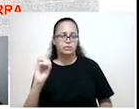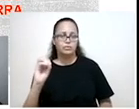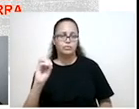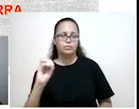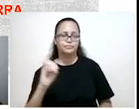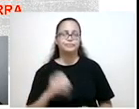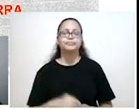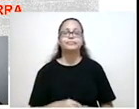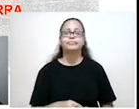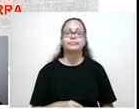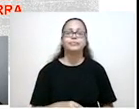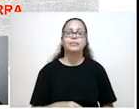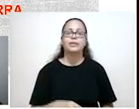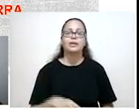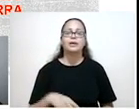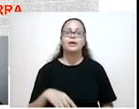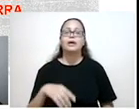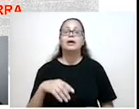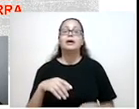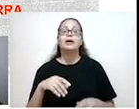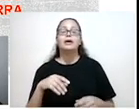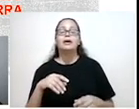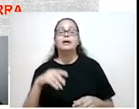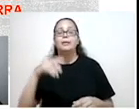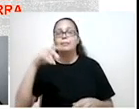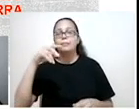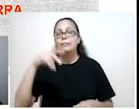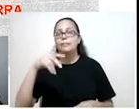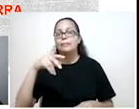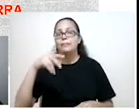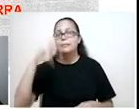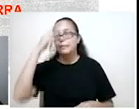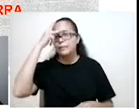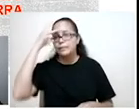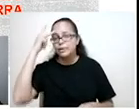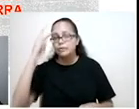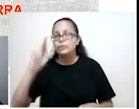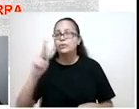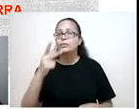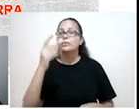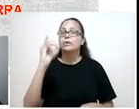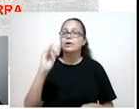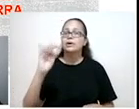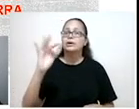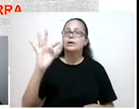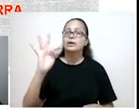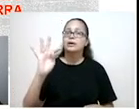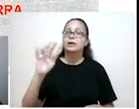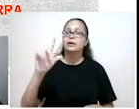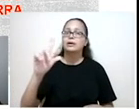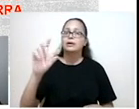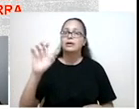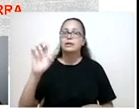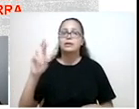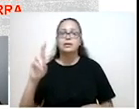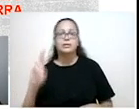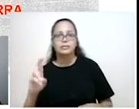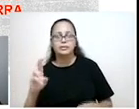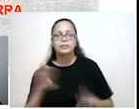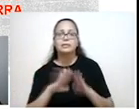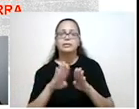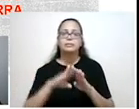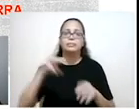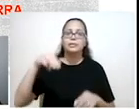Guerra Civil Espanhola foi uma oportunidade para testar seus novos armamentos, que seriam usados na Segunda